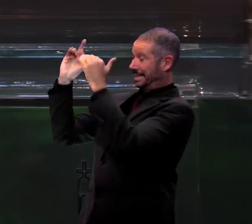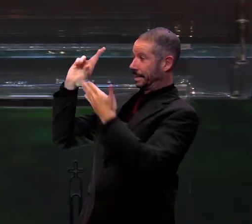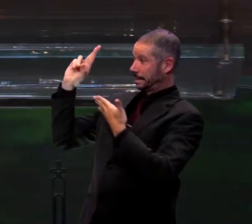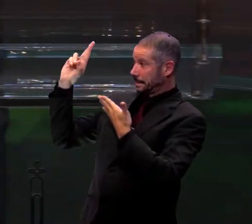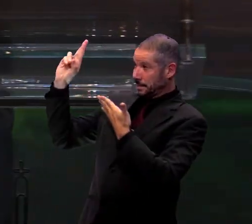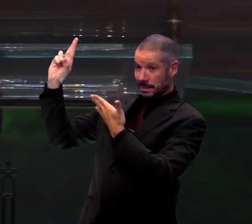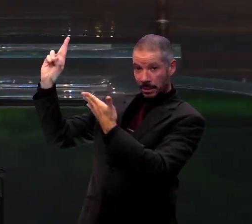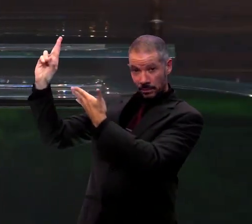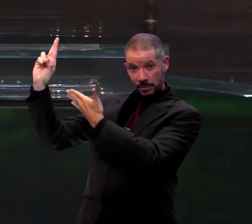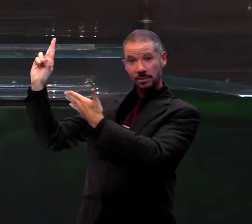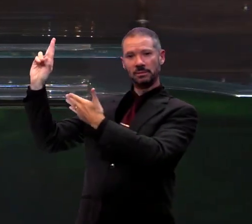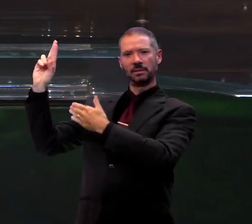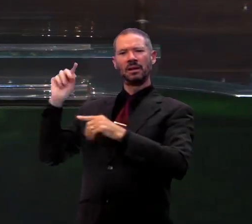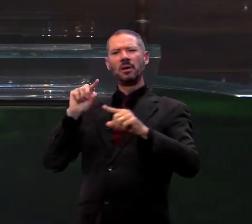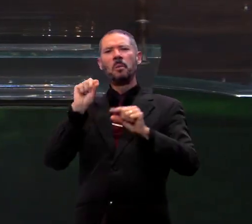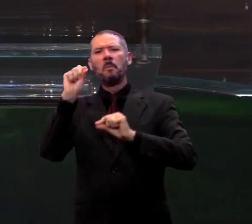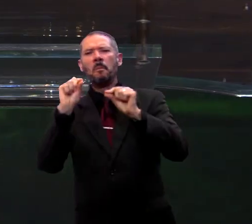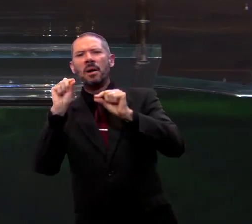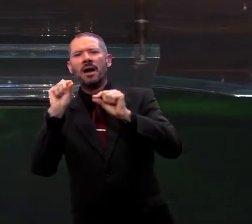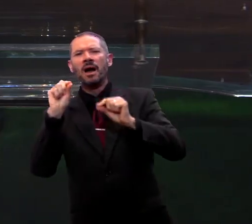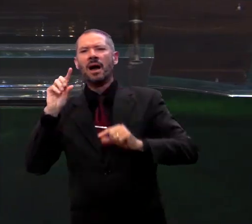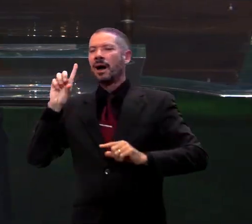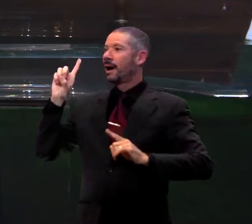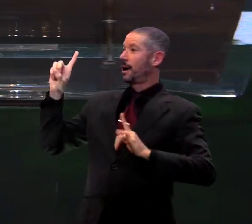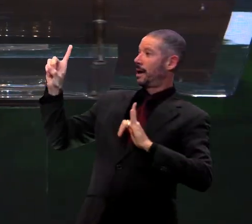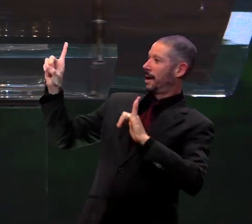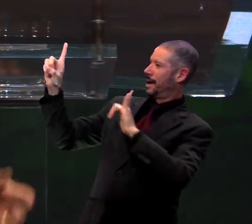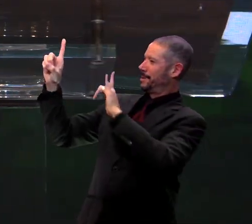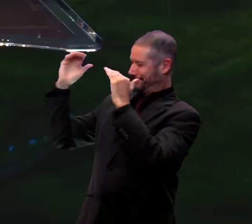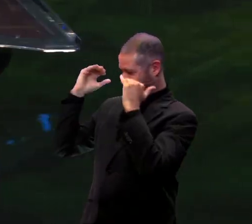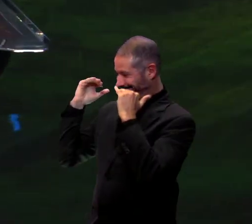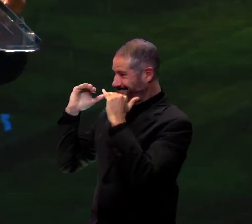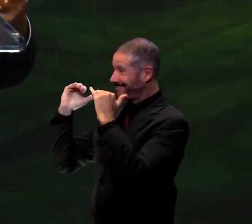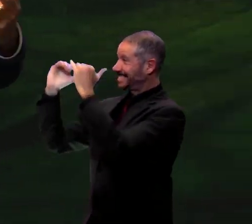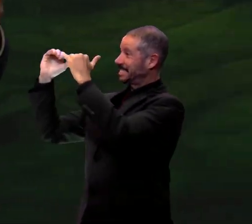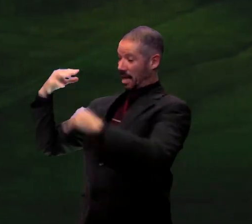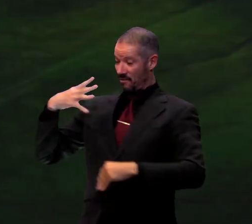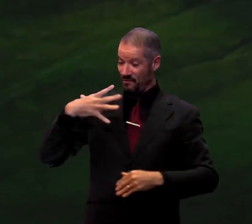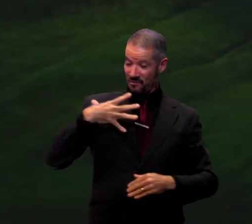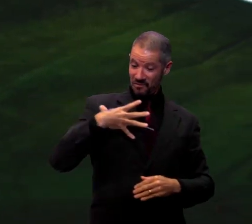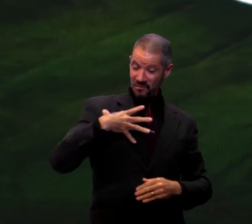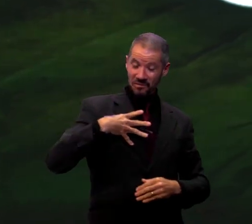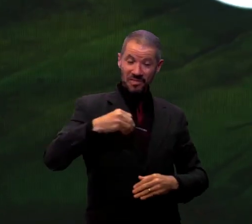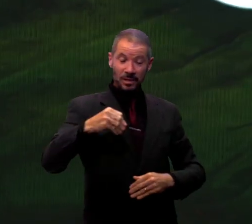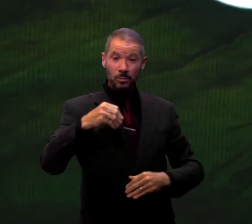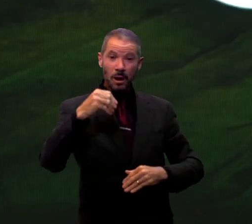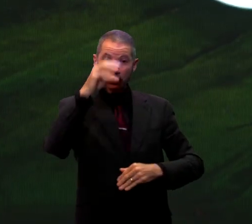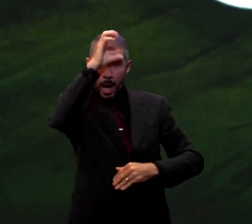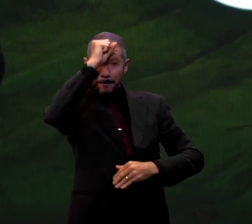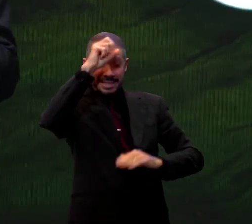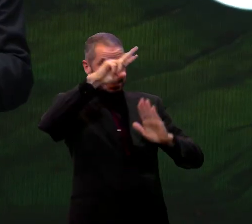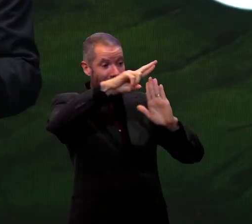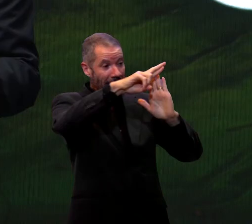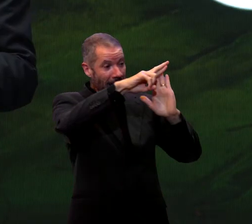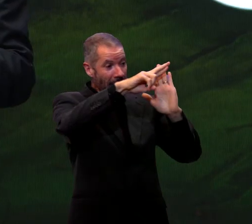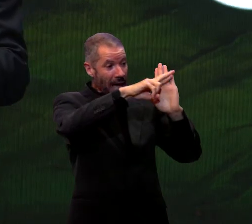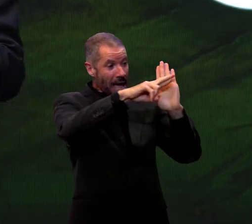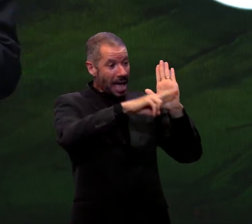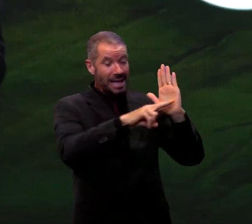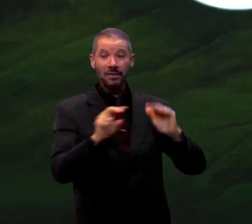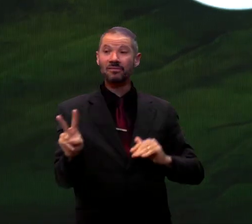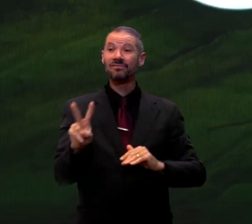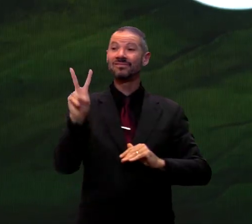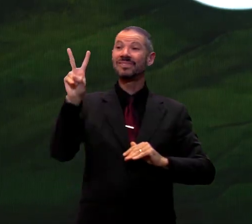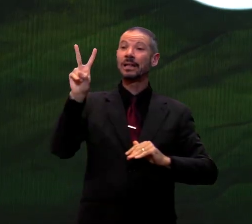Senhor. Porque quem ama, obedece. Filhos aprendem regras e valores e